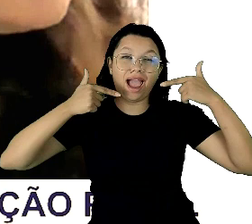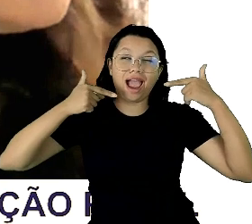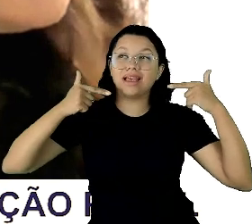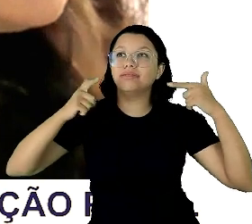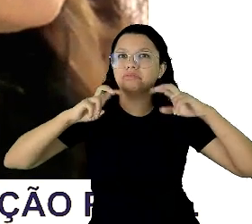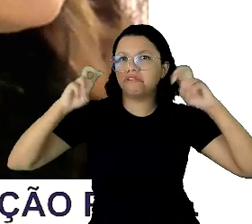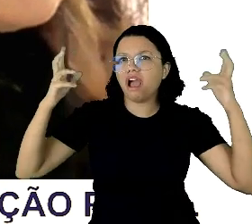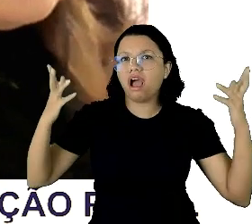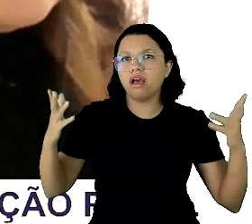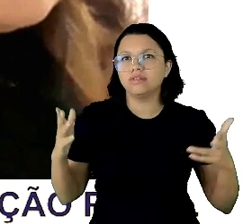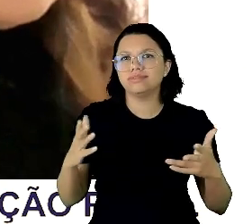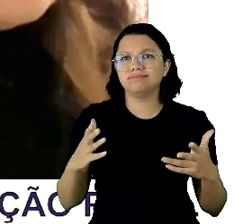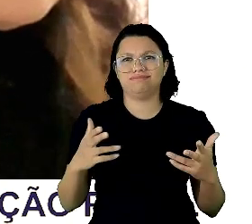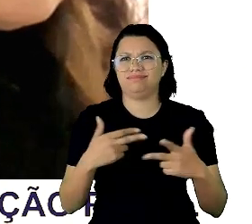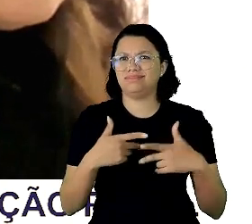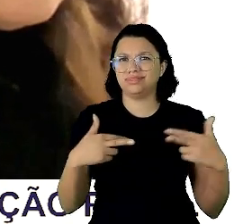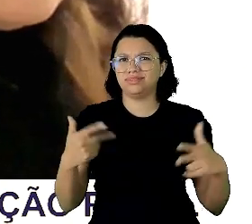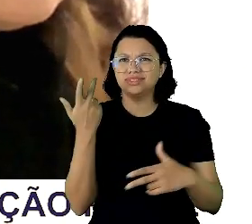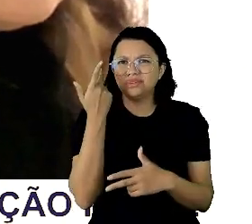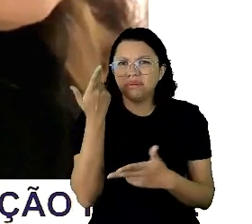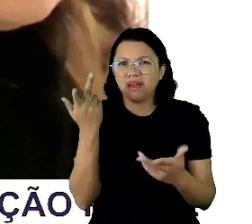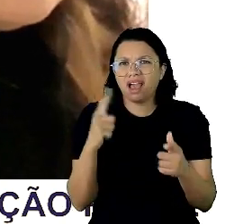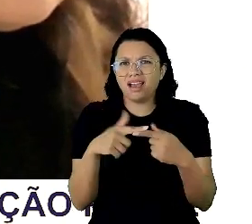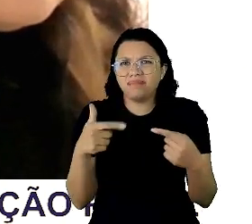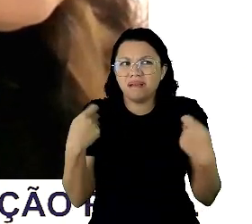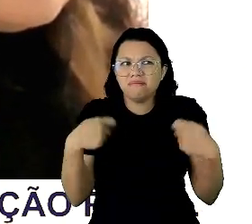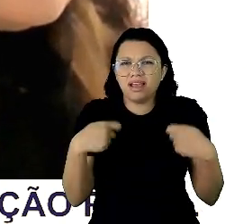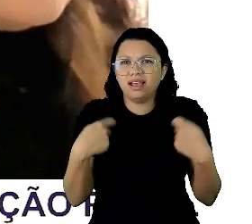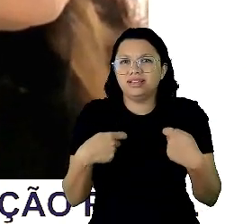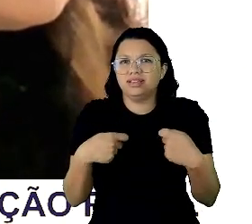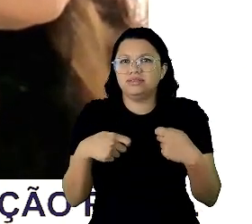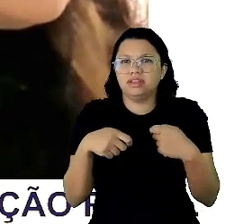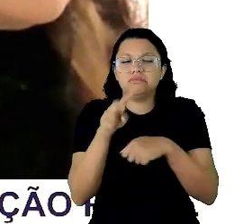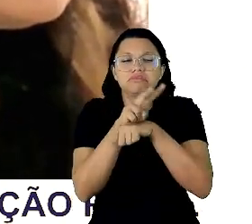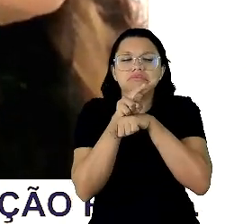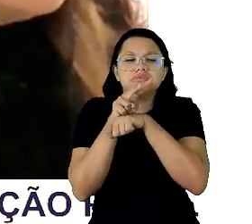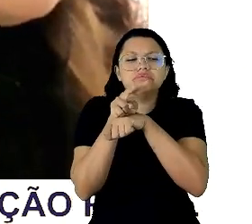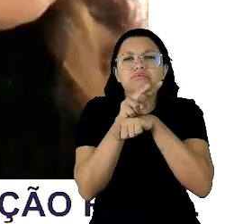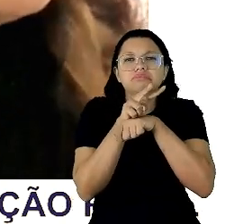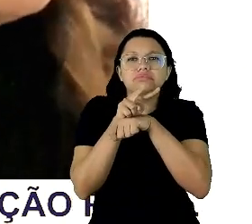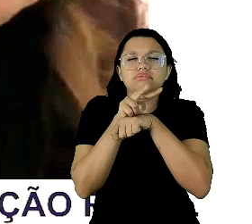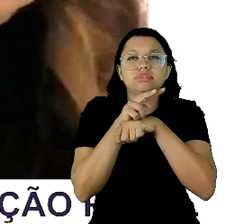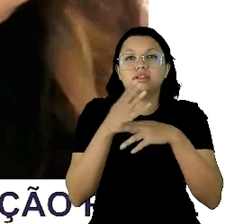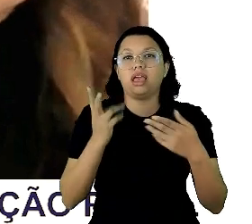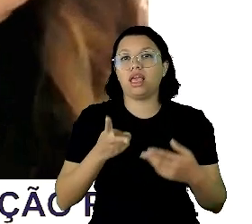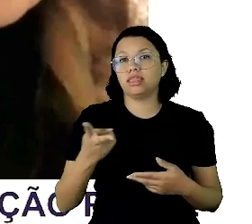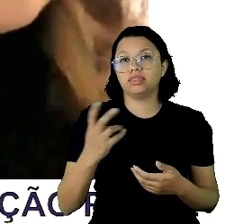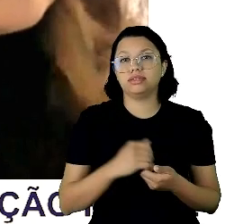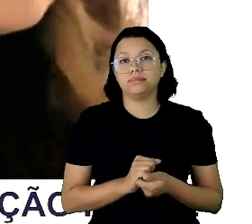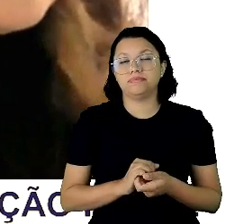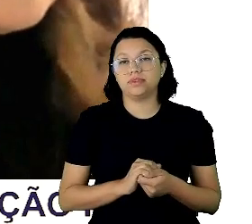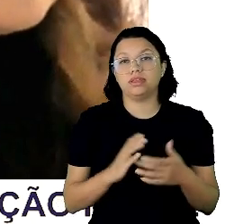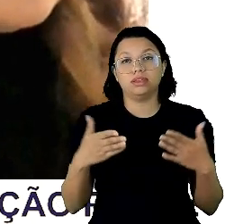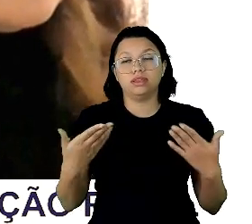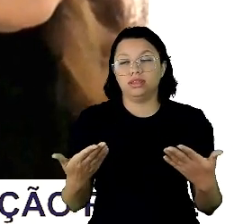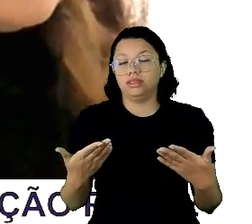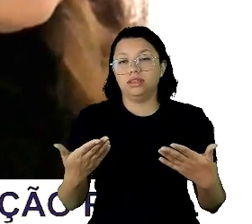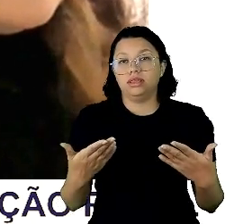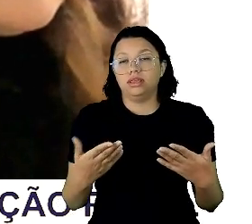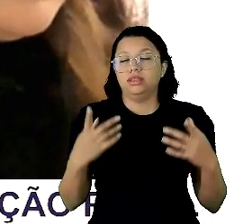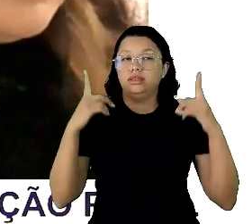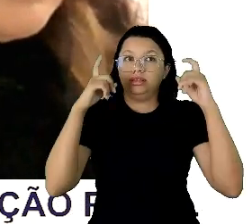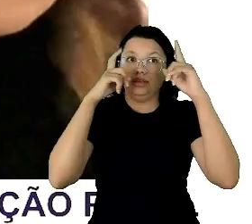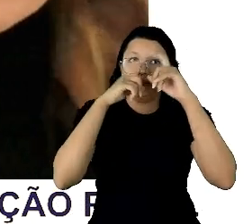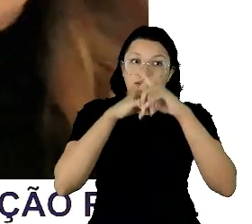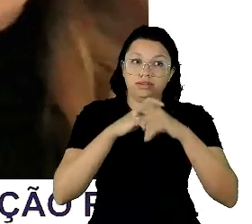coisas absolutamente normais, mas que precisam ser vigiadas o tempo todo. Então, é complicada